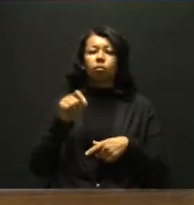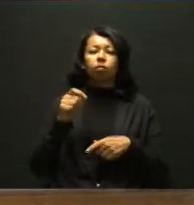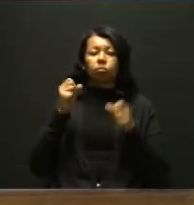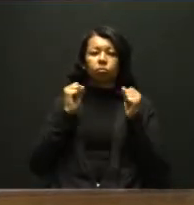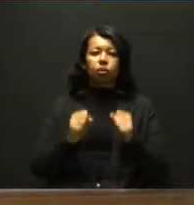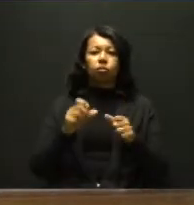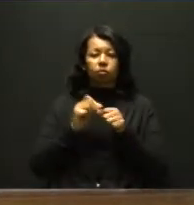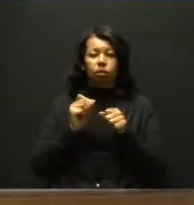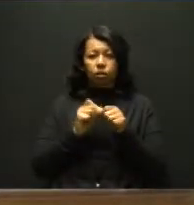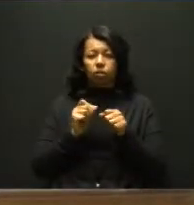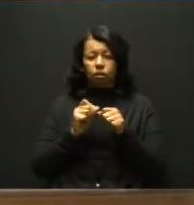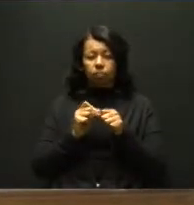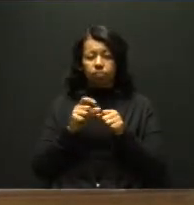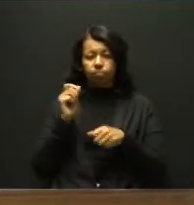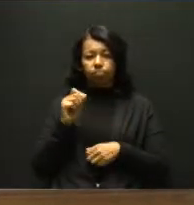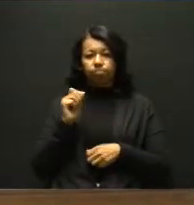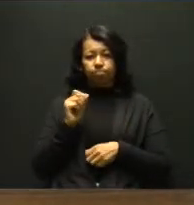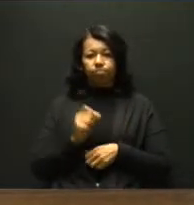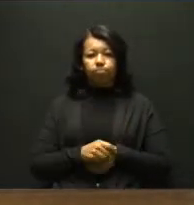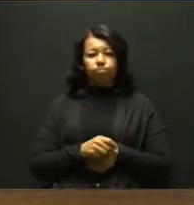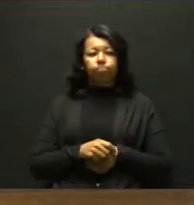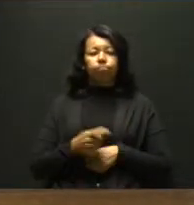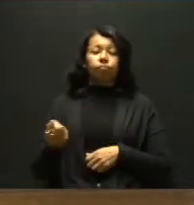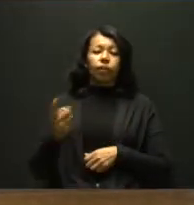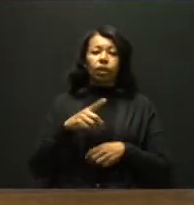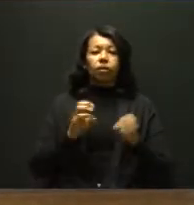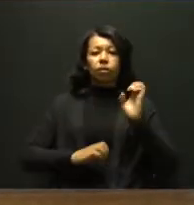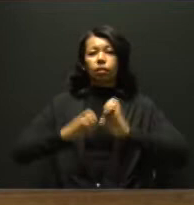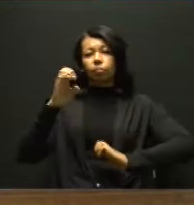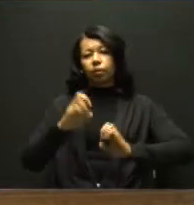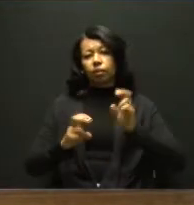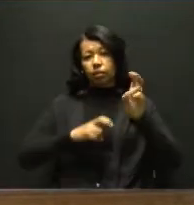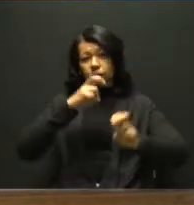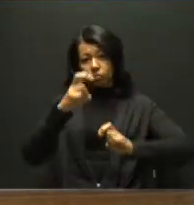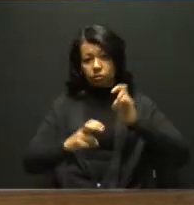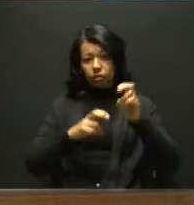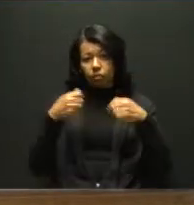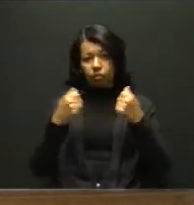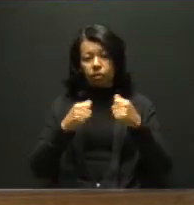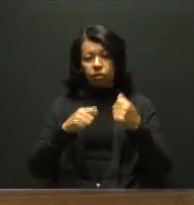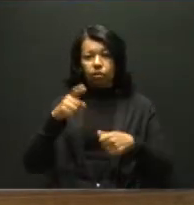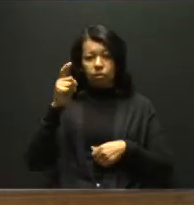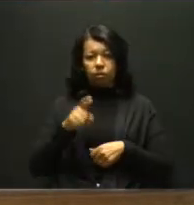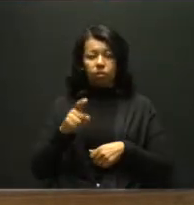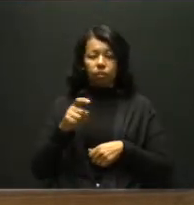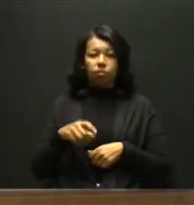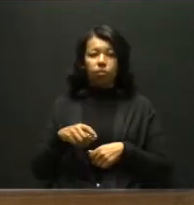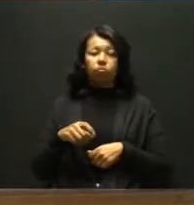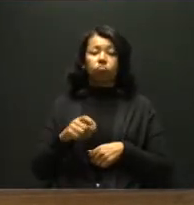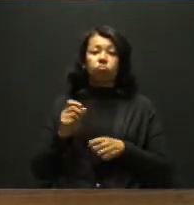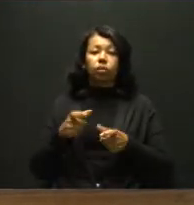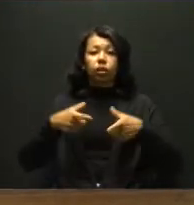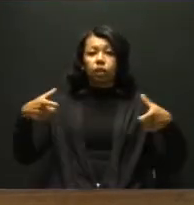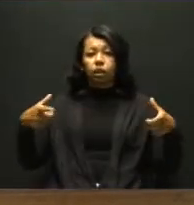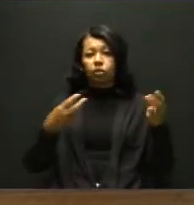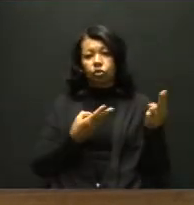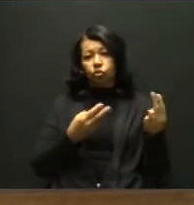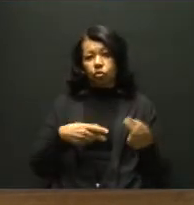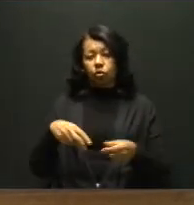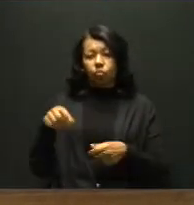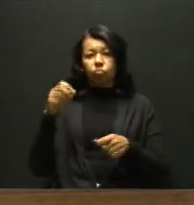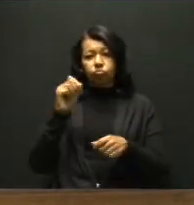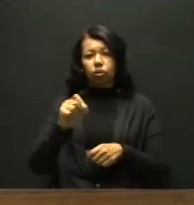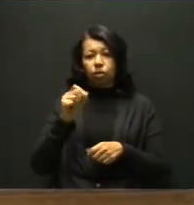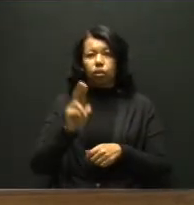a contrapartida é dessas empresas dessa linha férrea tinha que ser a altura do crime que eles cometem porque desculpa gente